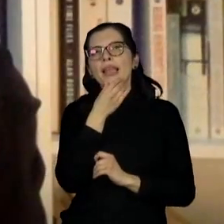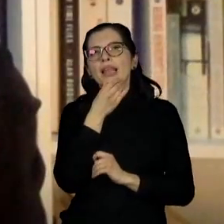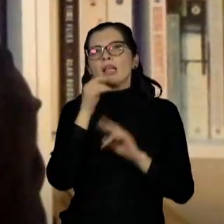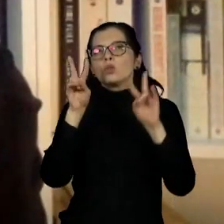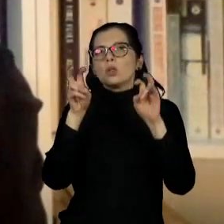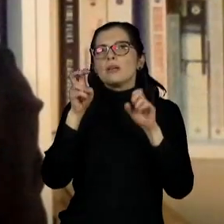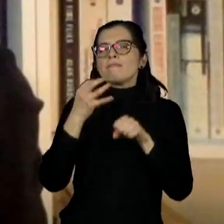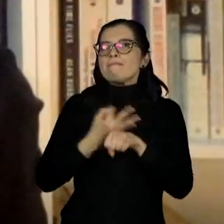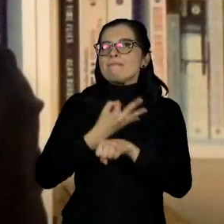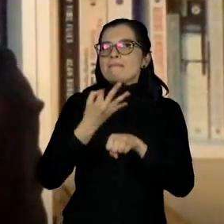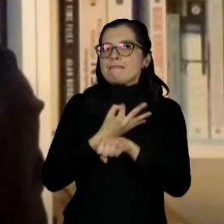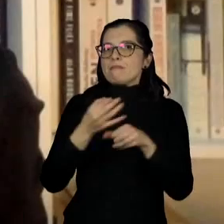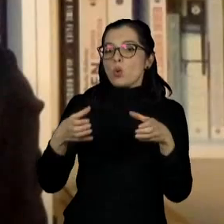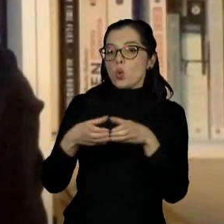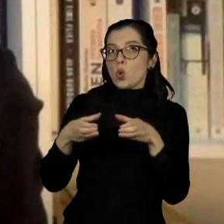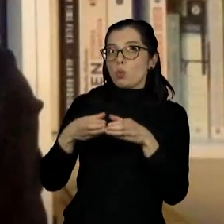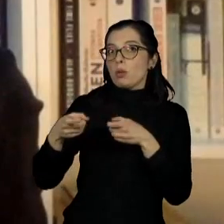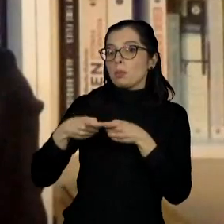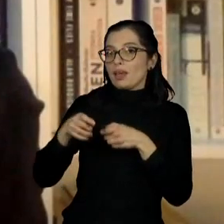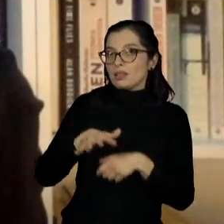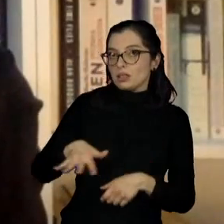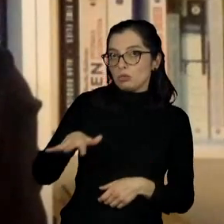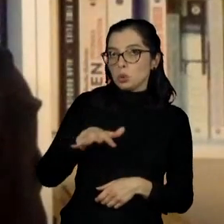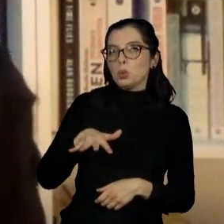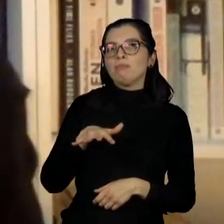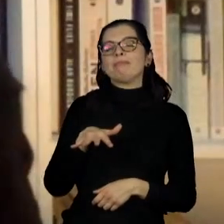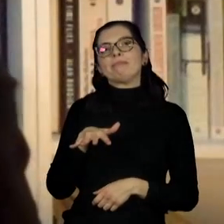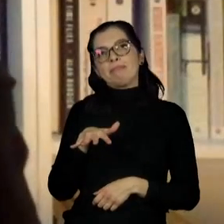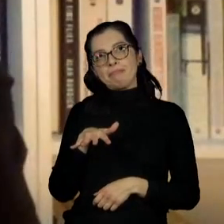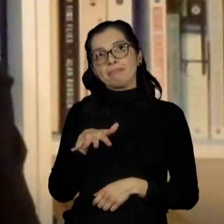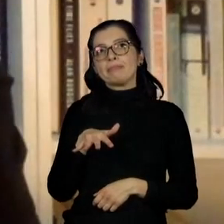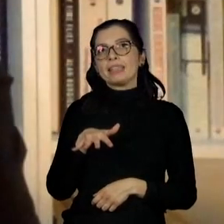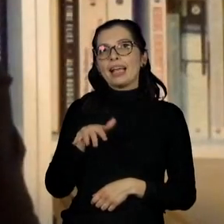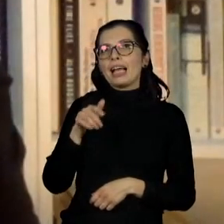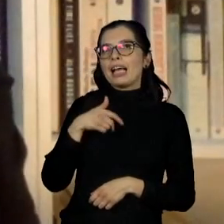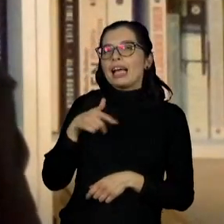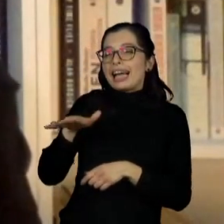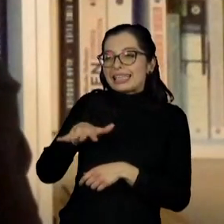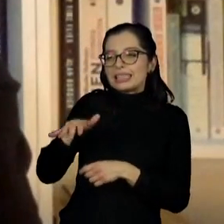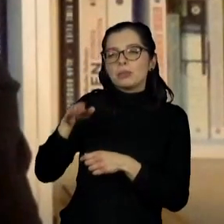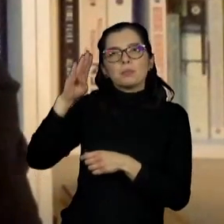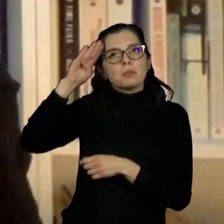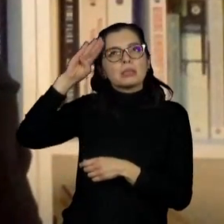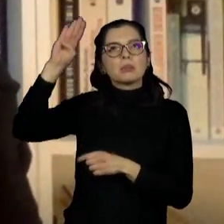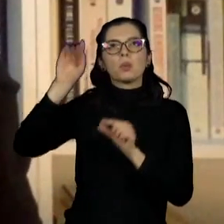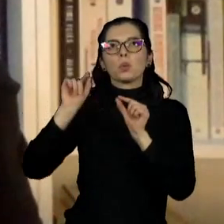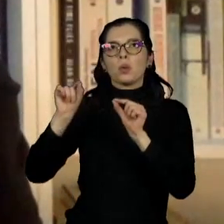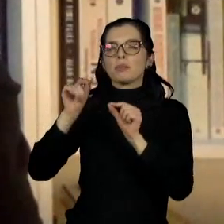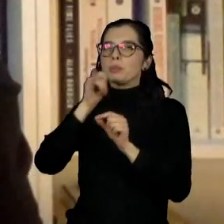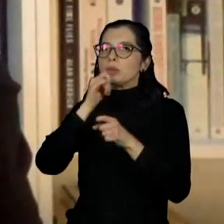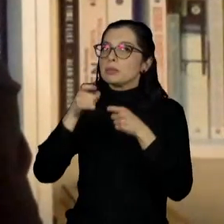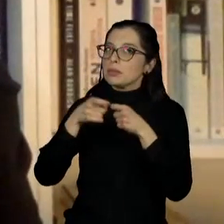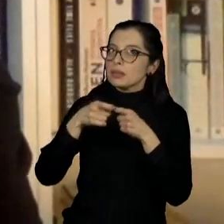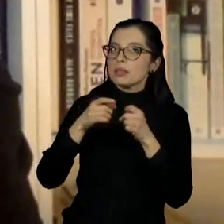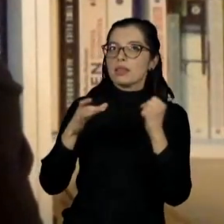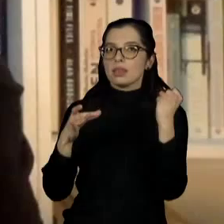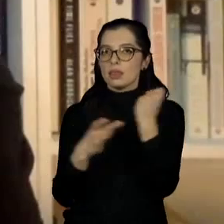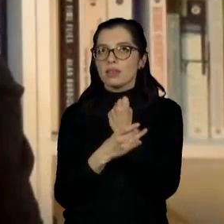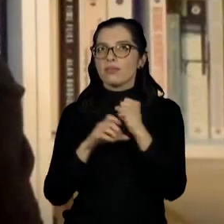resiliência nos sistemas médicos. Então, eu acho que essenciales sistemas, como medicina,